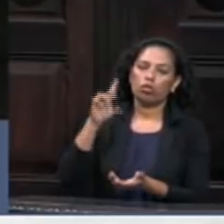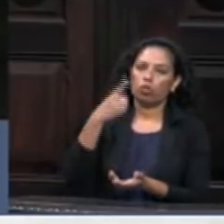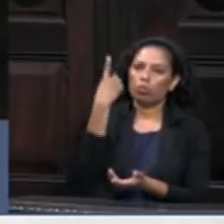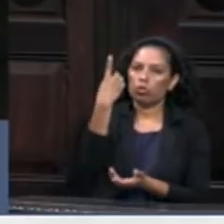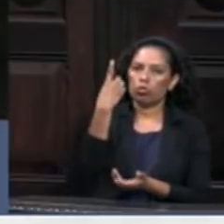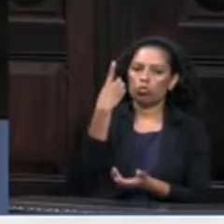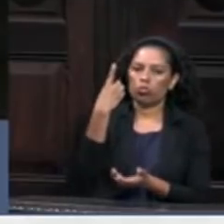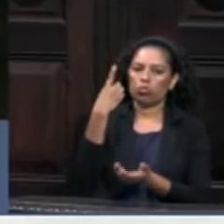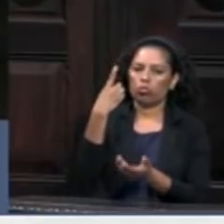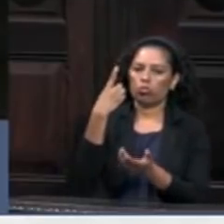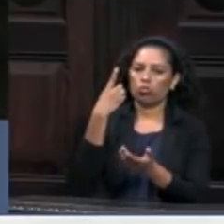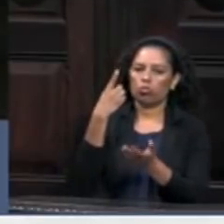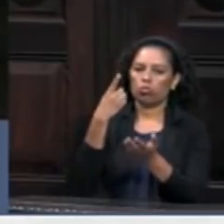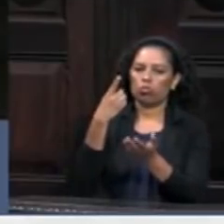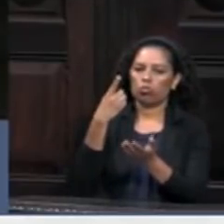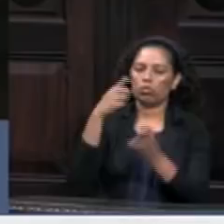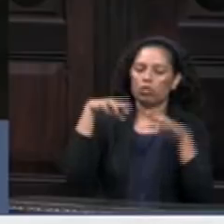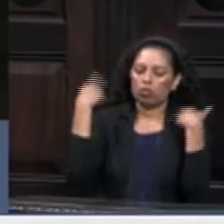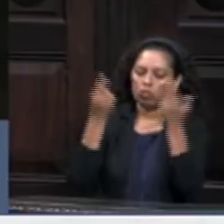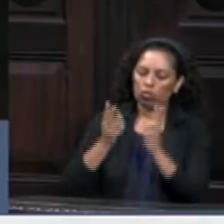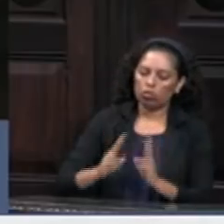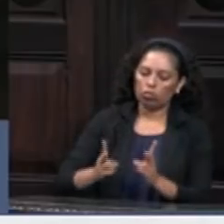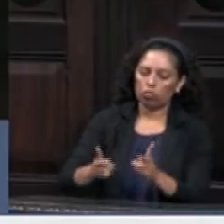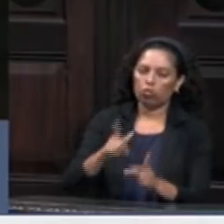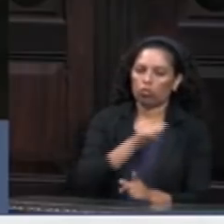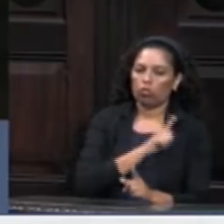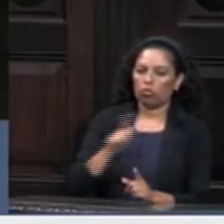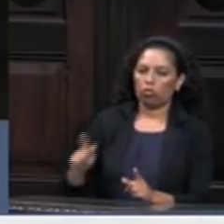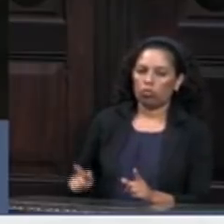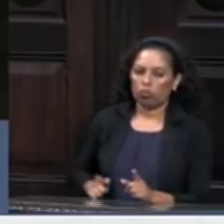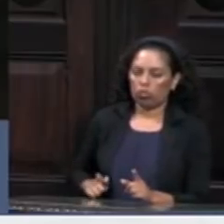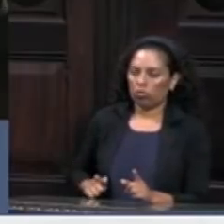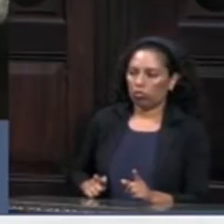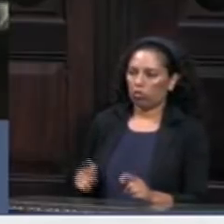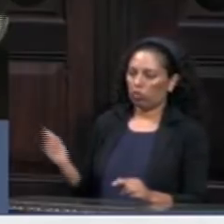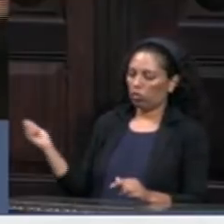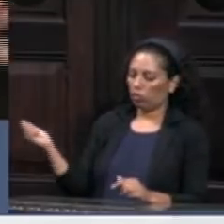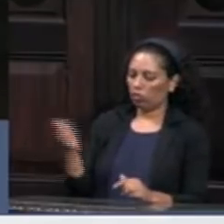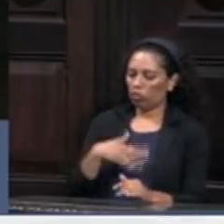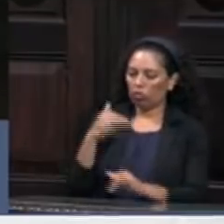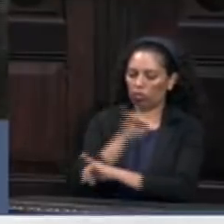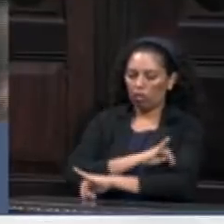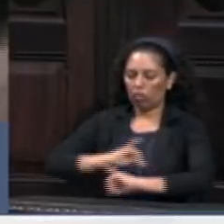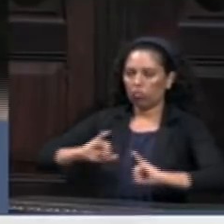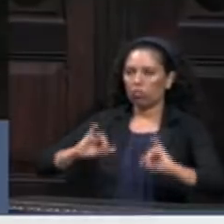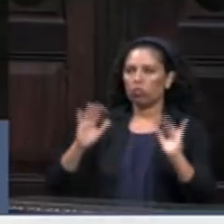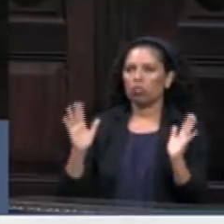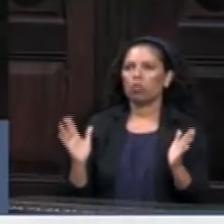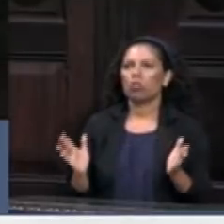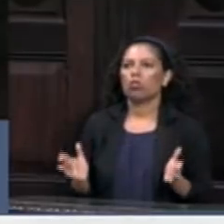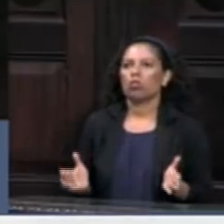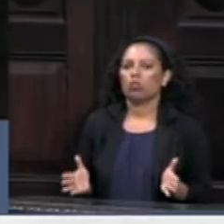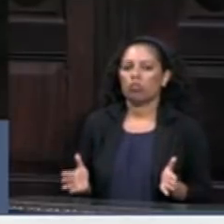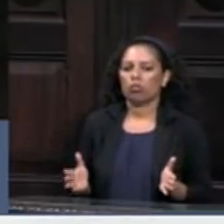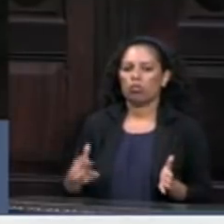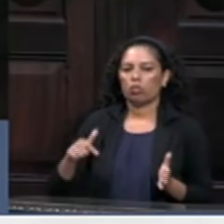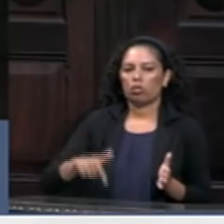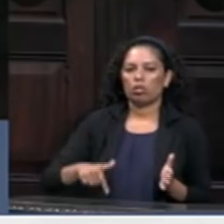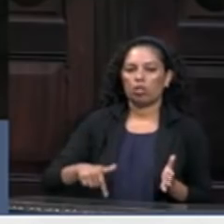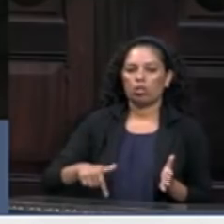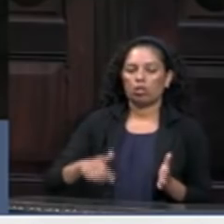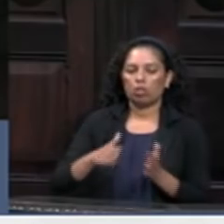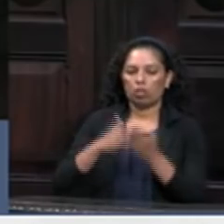O governador que vai entrar já veio a público afirmar que essa é uma casa